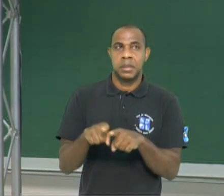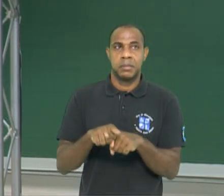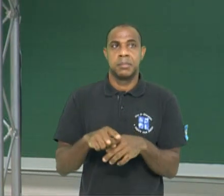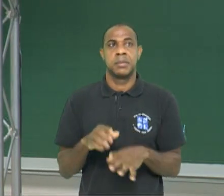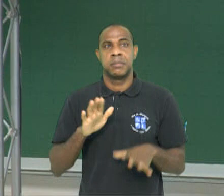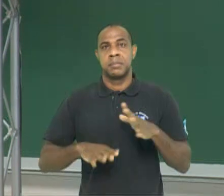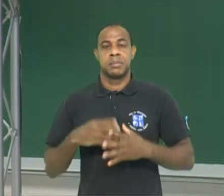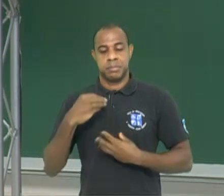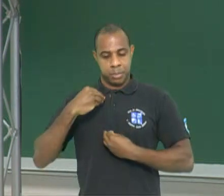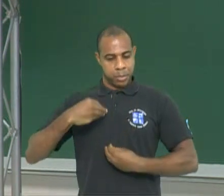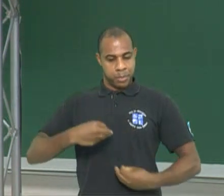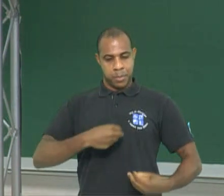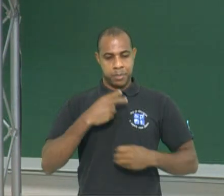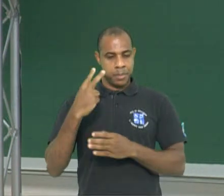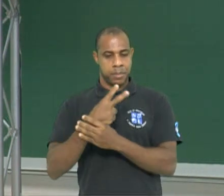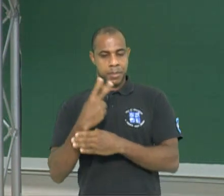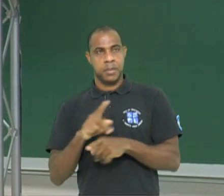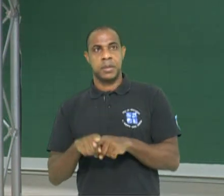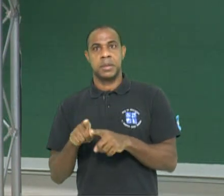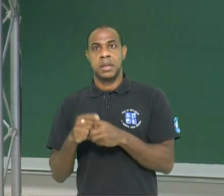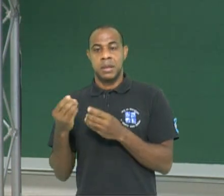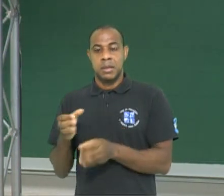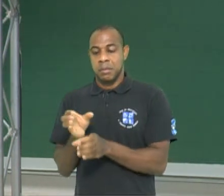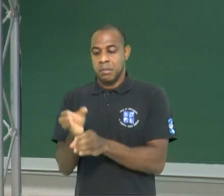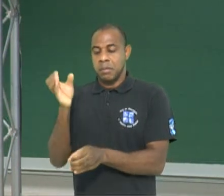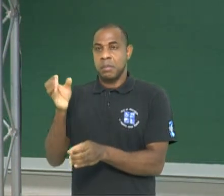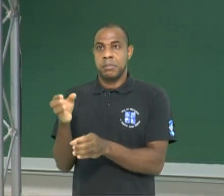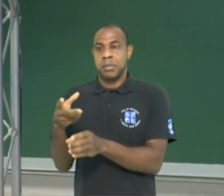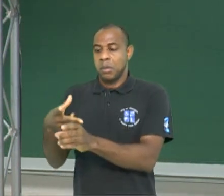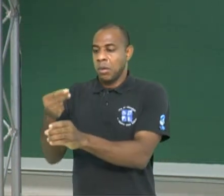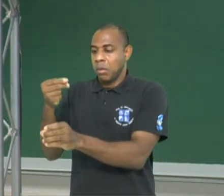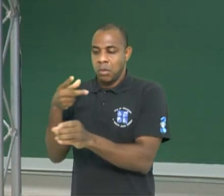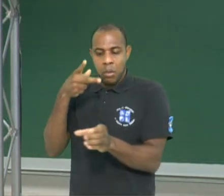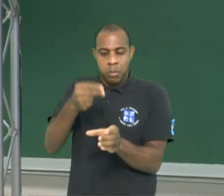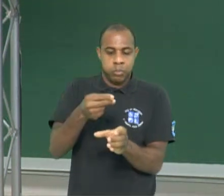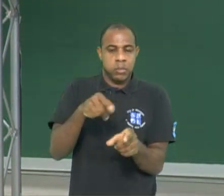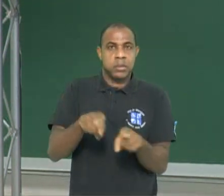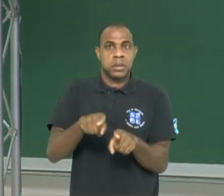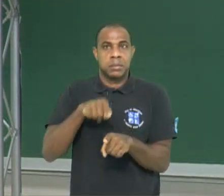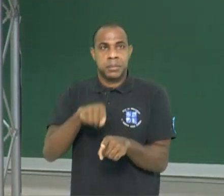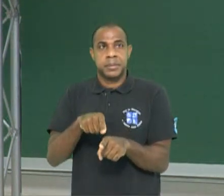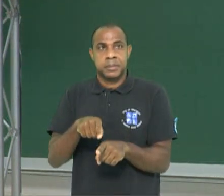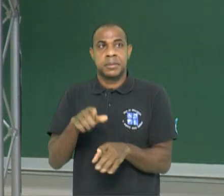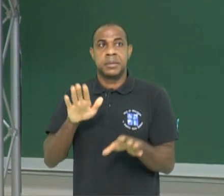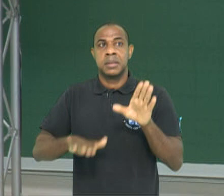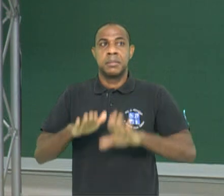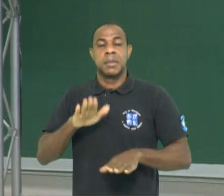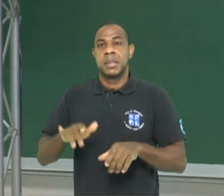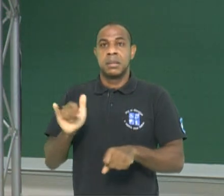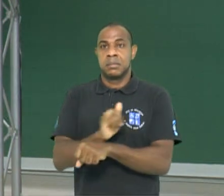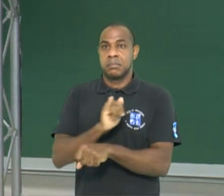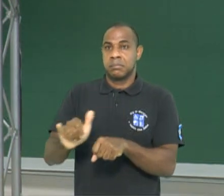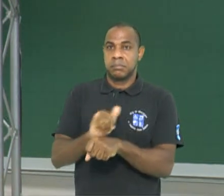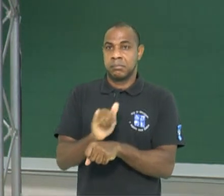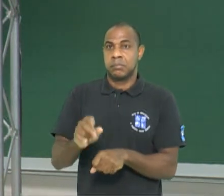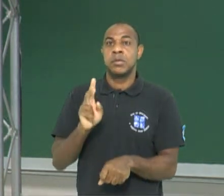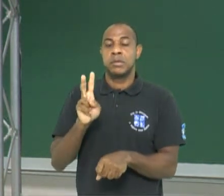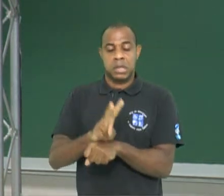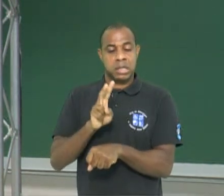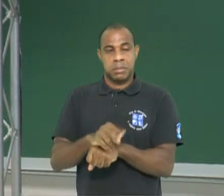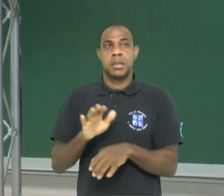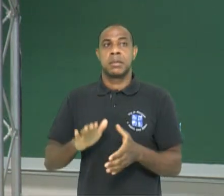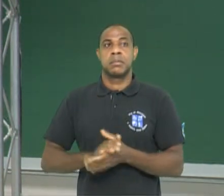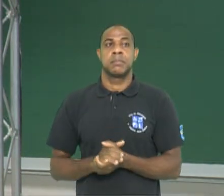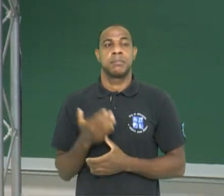imunoterapia, radioterapia, transplante de medula óssea ou associação de diferentes estratégias de tratamento. Pode ser